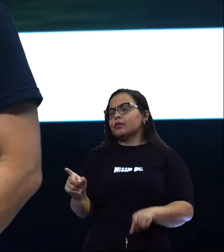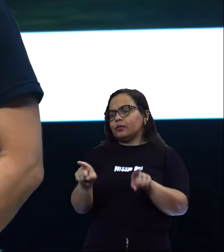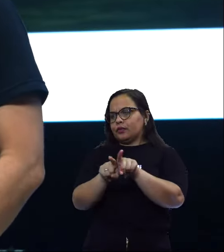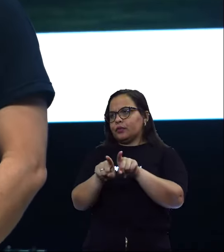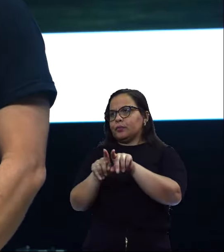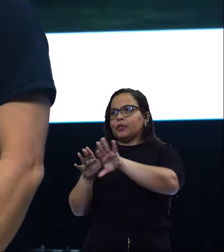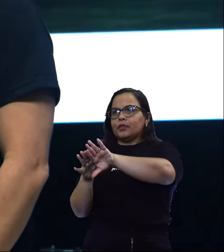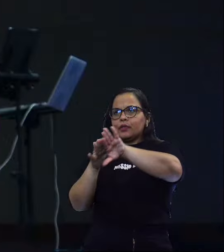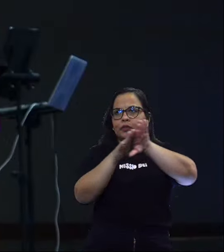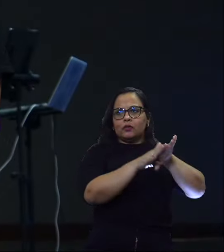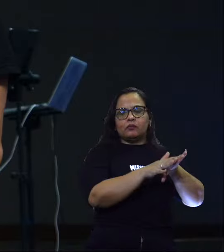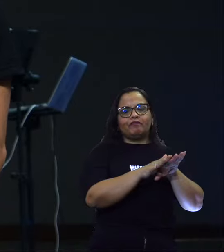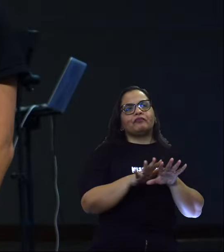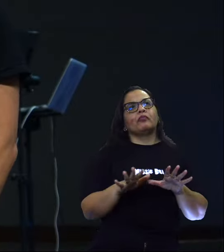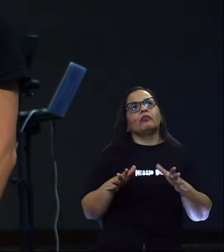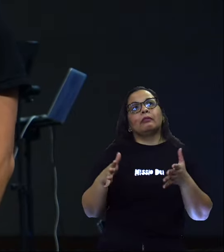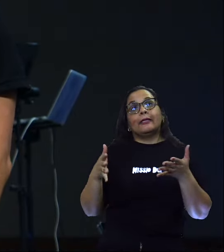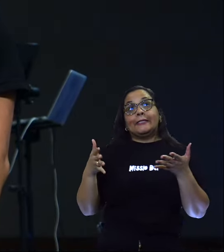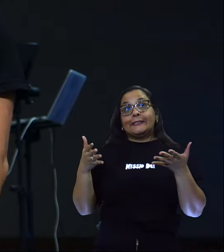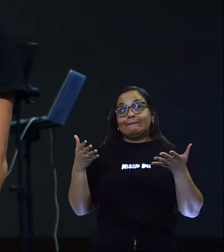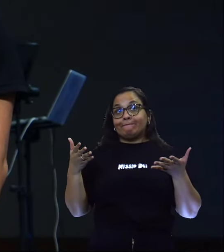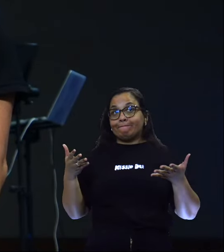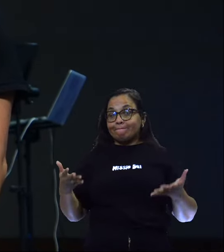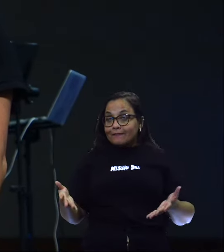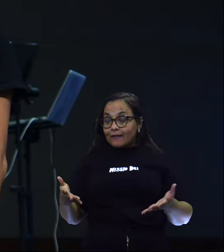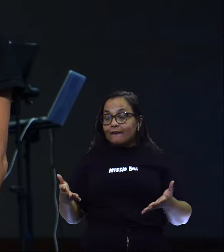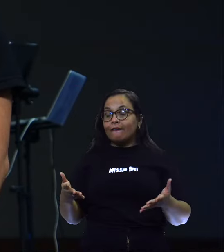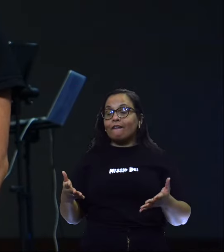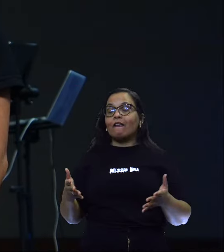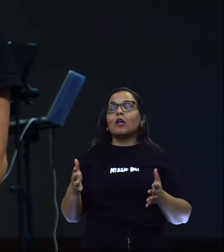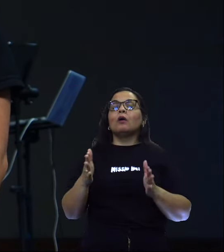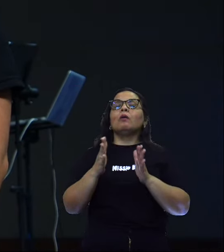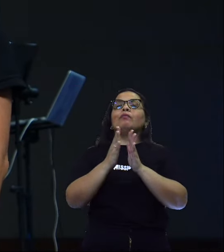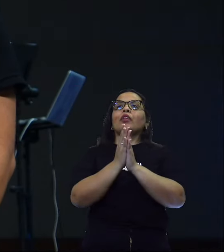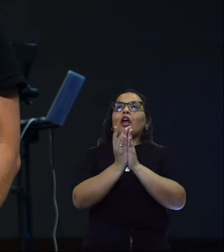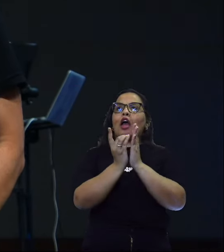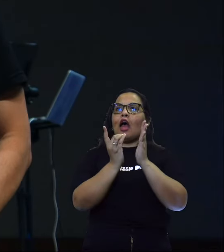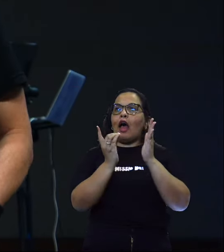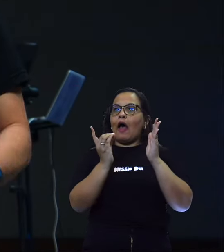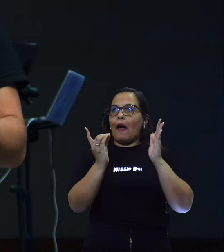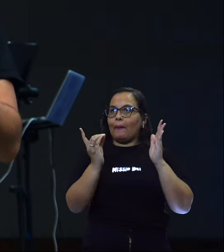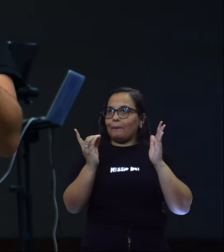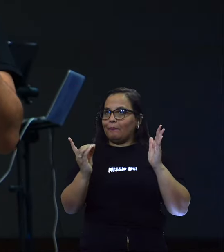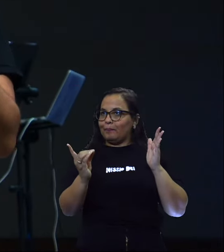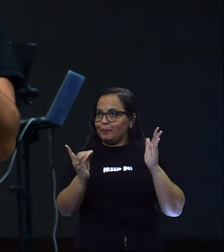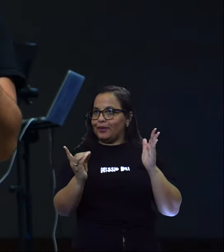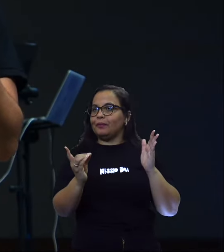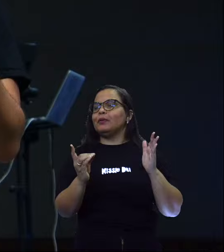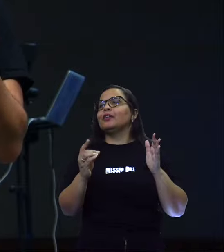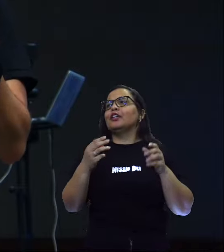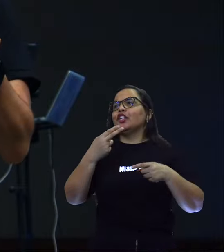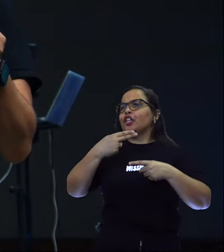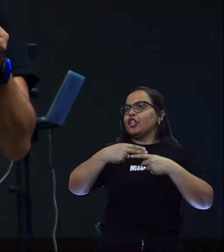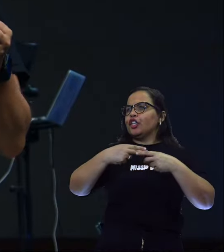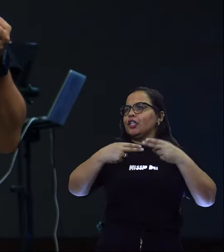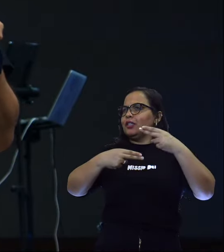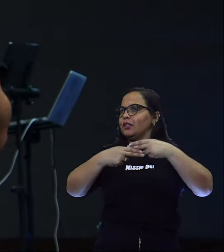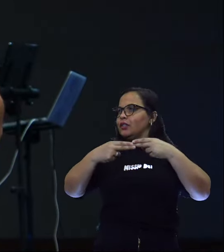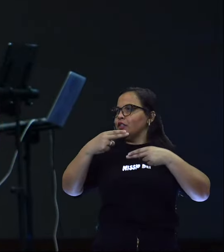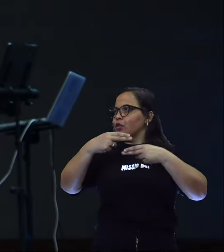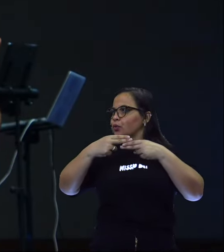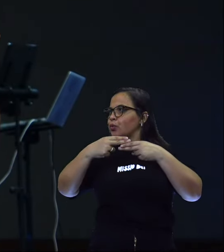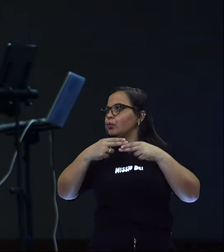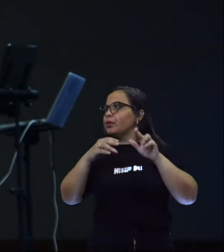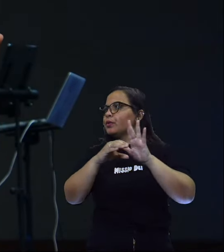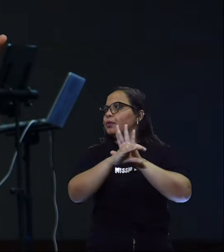E o povo de Israel fez a mesma coisa. Números capítulo 11, eles começaram a reclamar e murmurar e falavam assim, olha, a gente tem